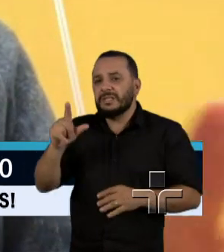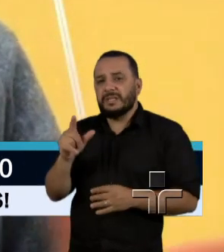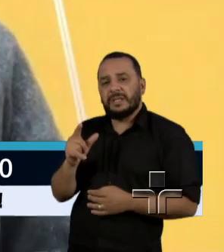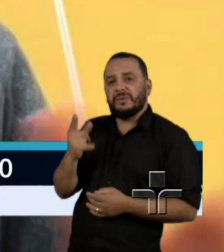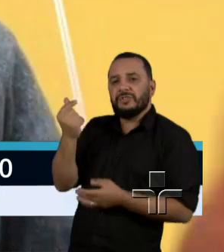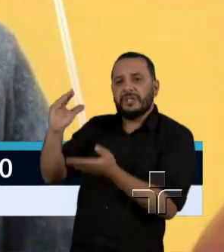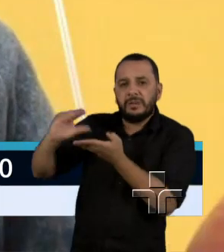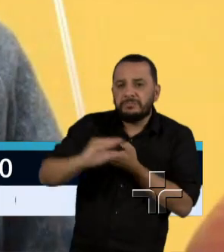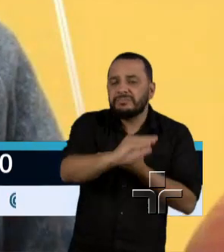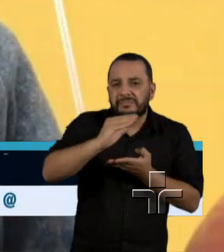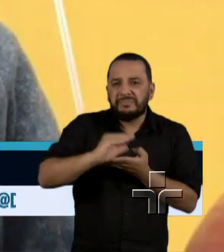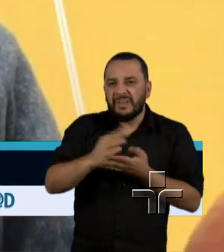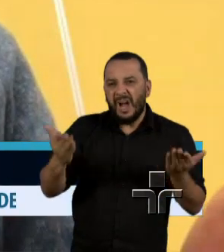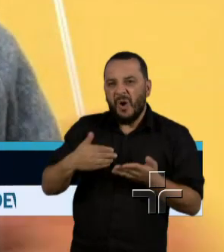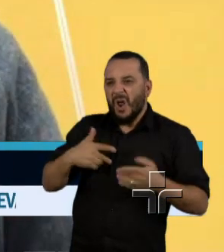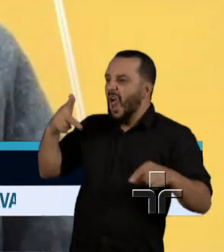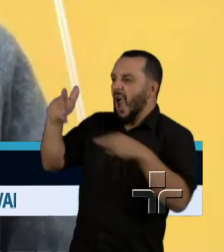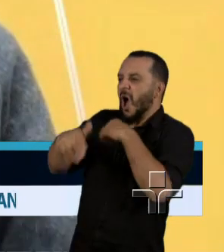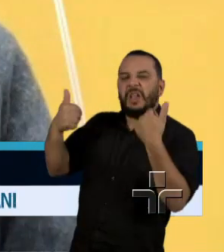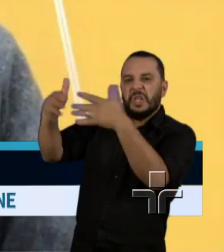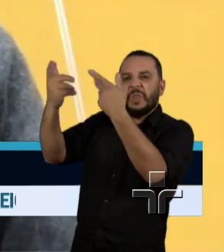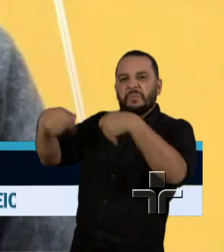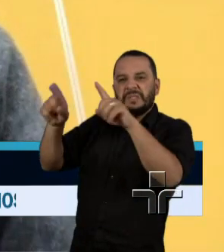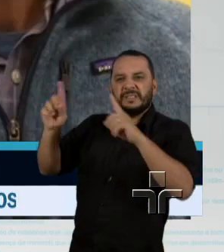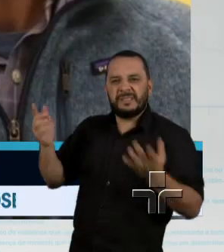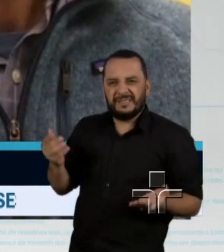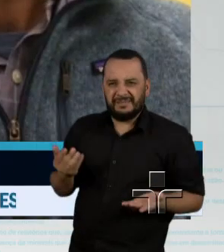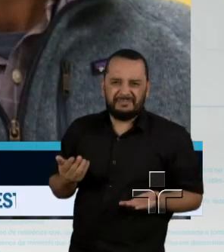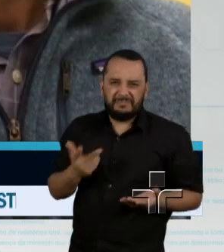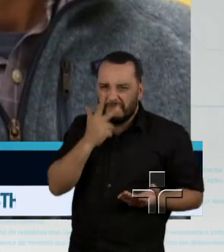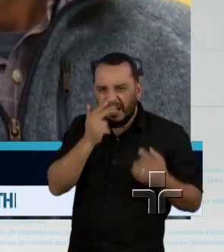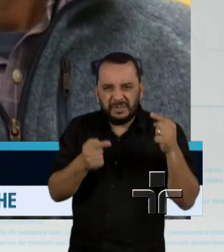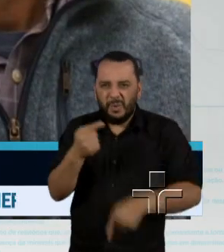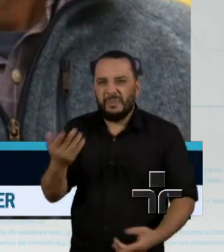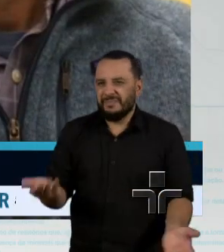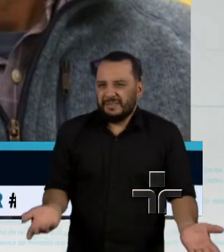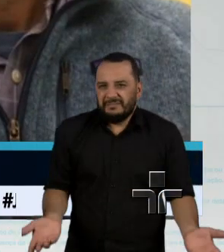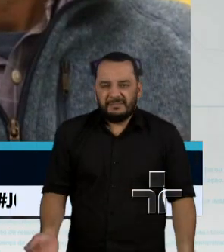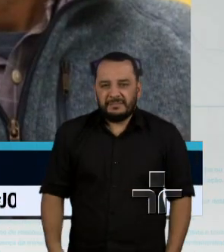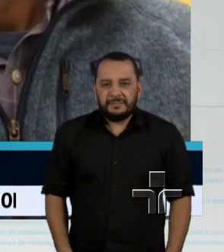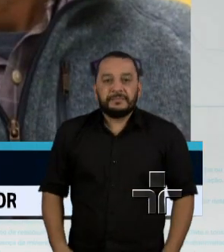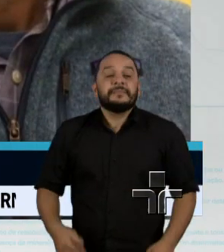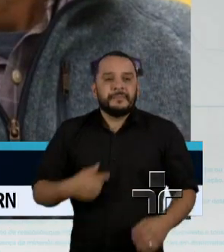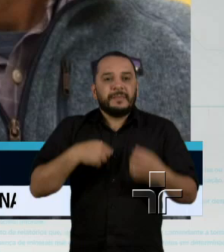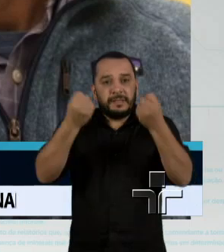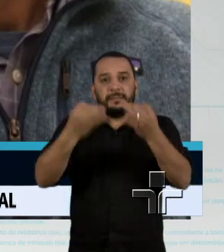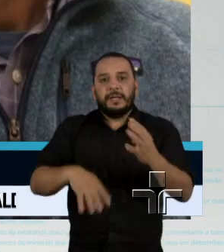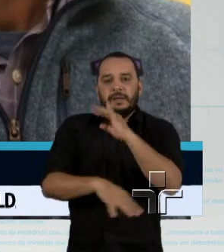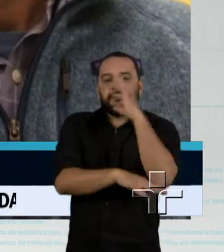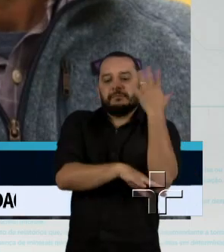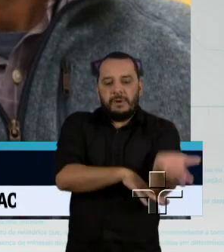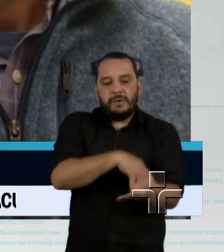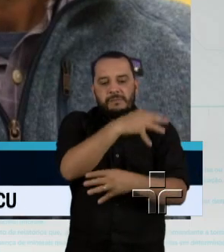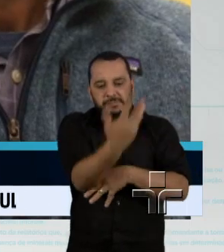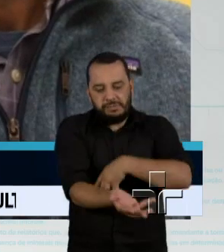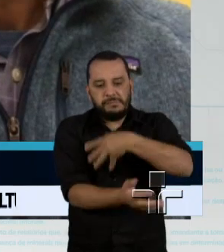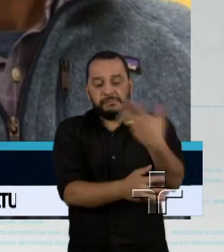mão disso é uma coisa meio sem sentido. Tasso, fala-se muito em desmatamento, porém, nesse momento, o principal